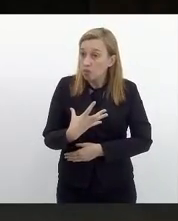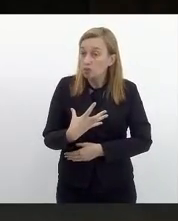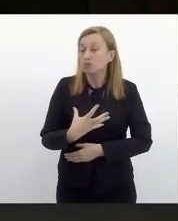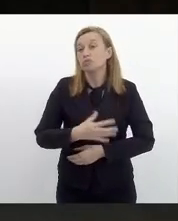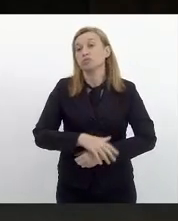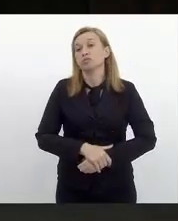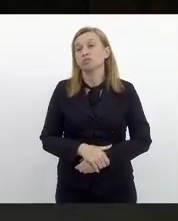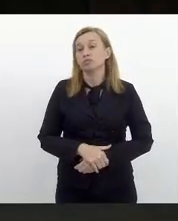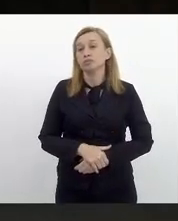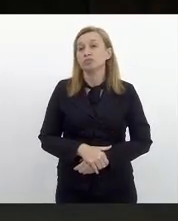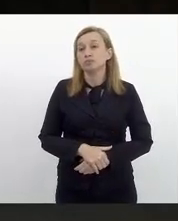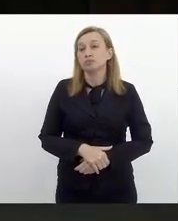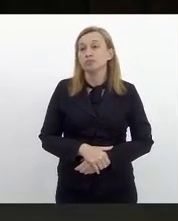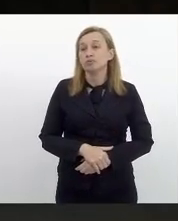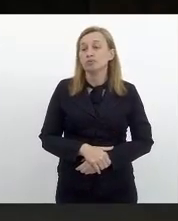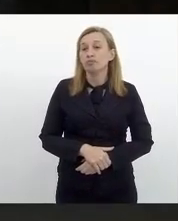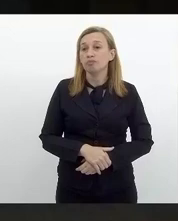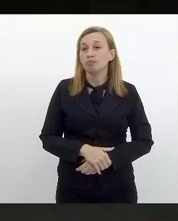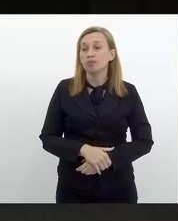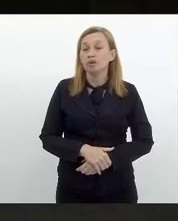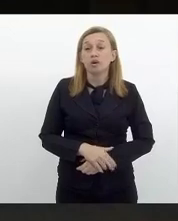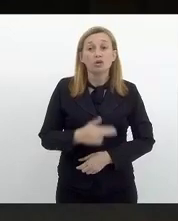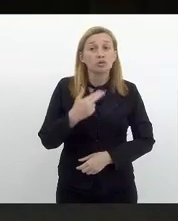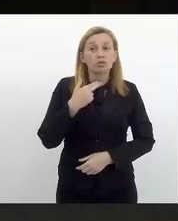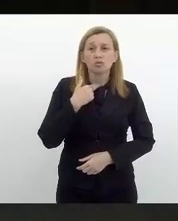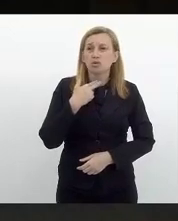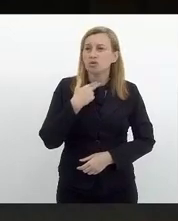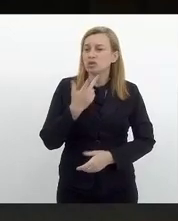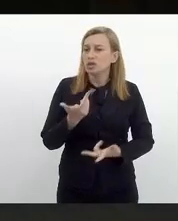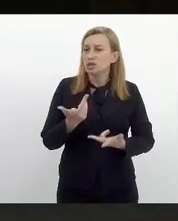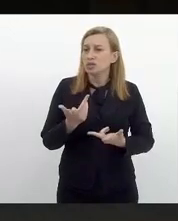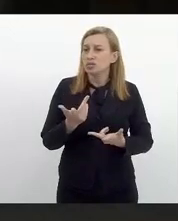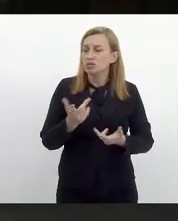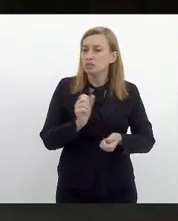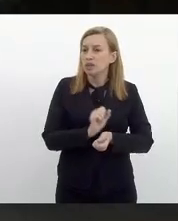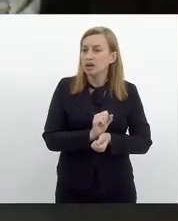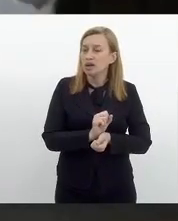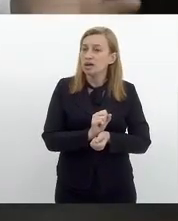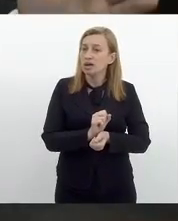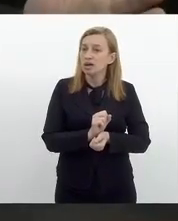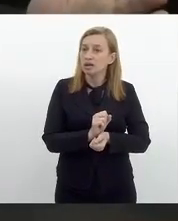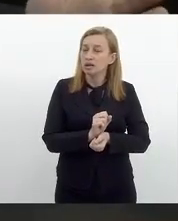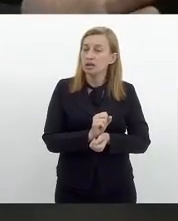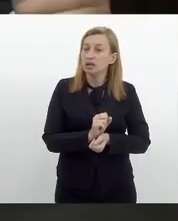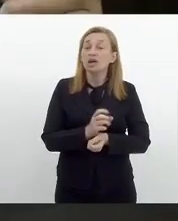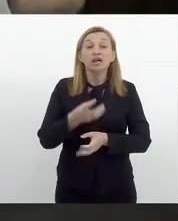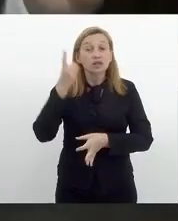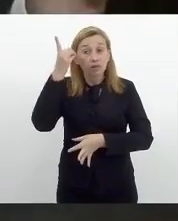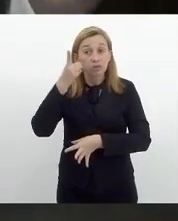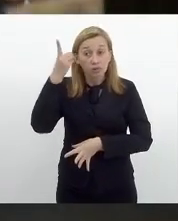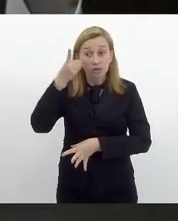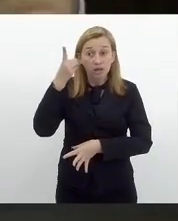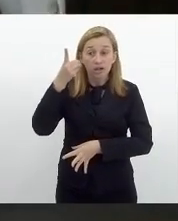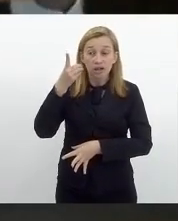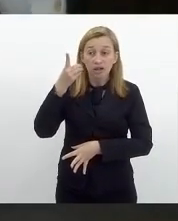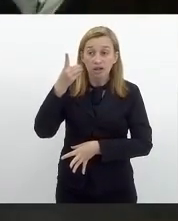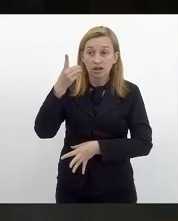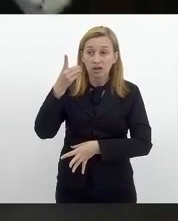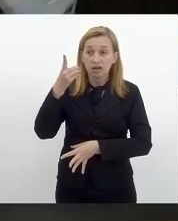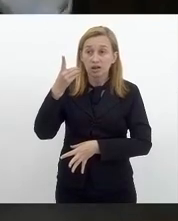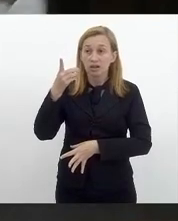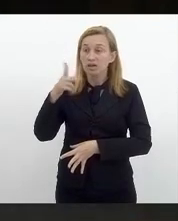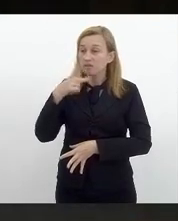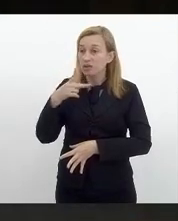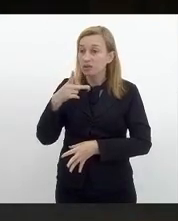significativos e nós que não poderíamos esgotar este tema porque a deputado antecedeu falou por exemplo sobre